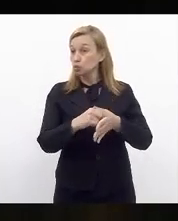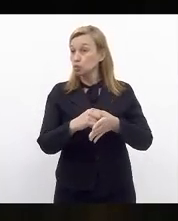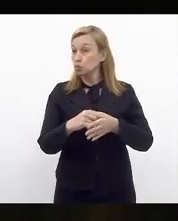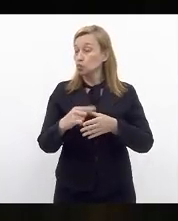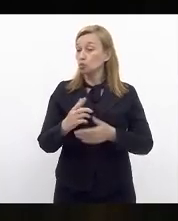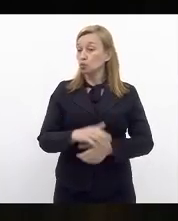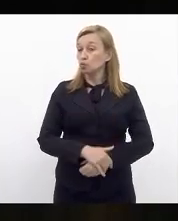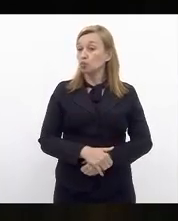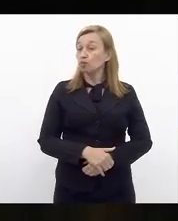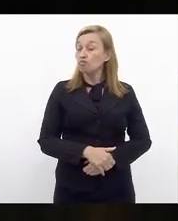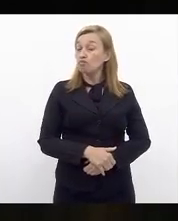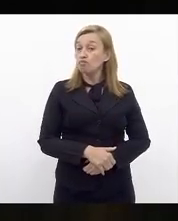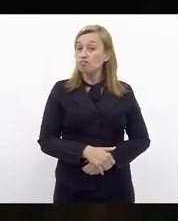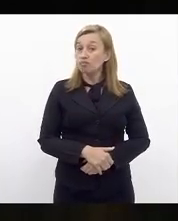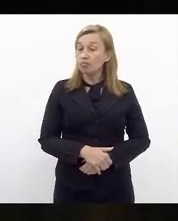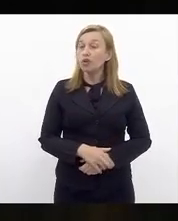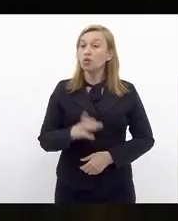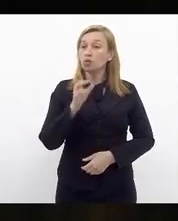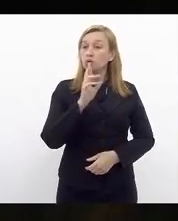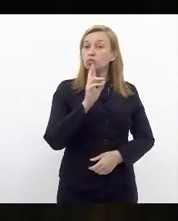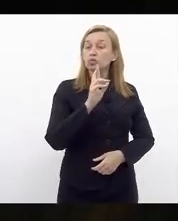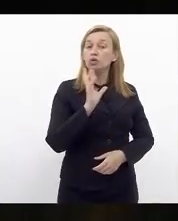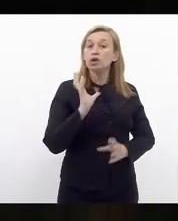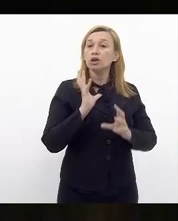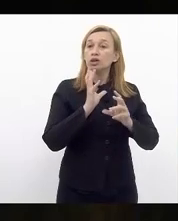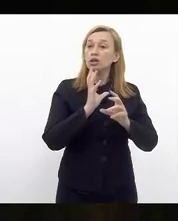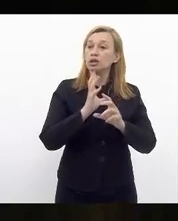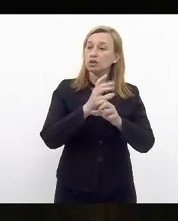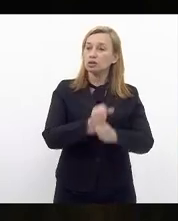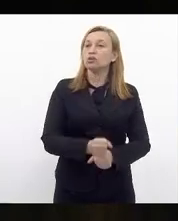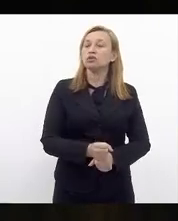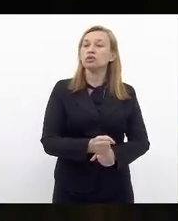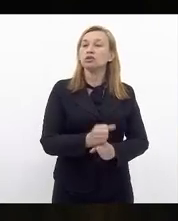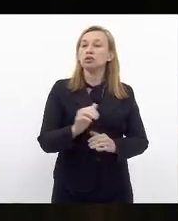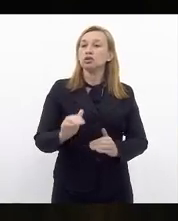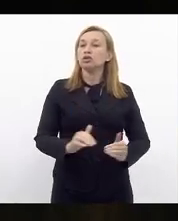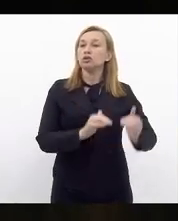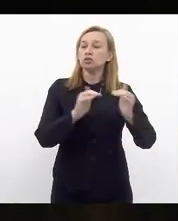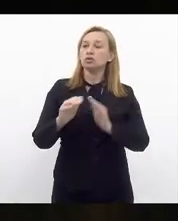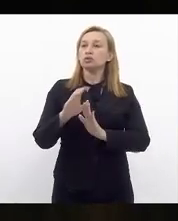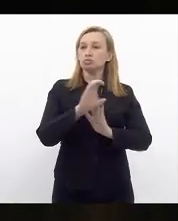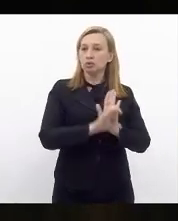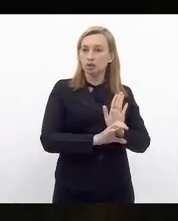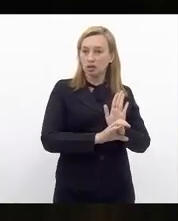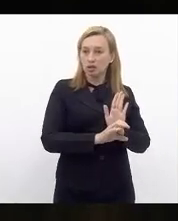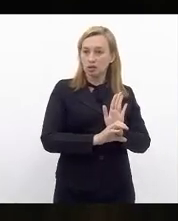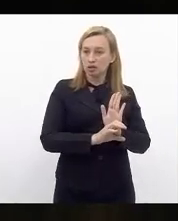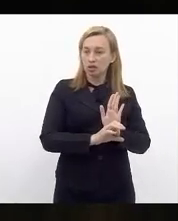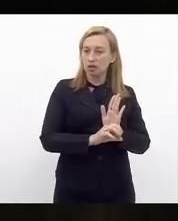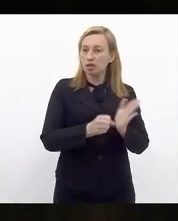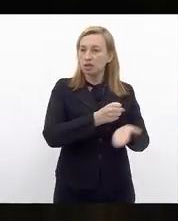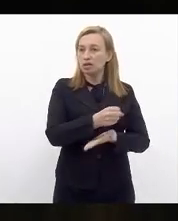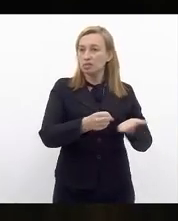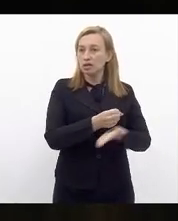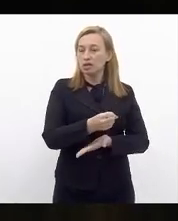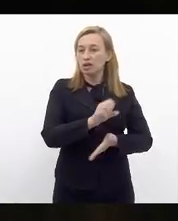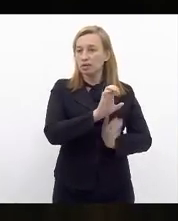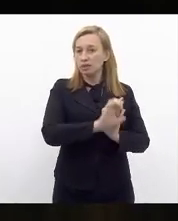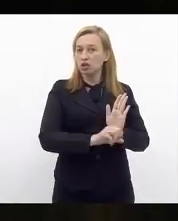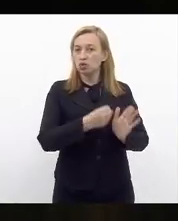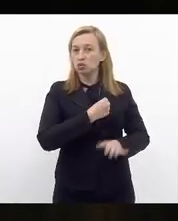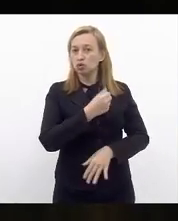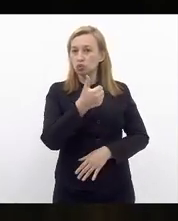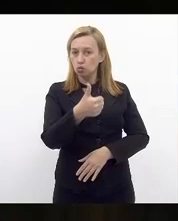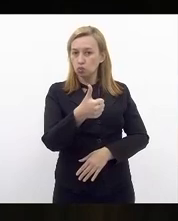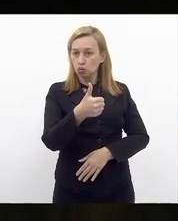chega agora ela foi o resultado de subemenda aglutinativa que tinha que teve como base uma 10 e menos ainda número um